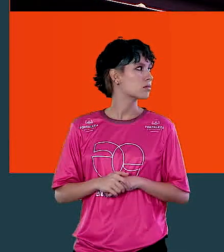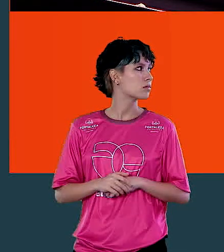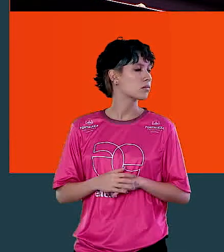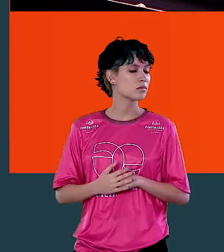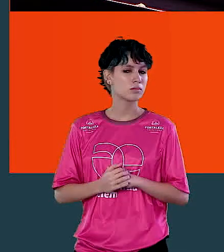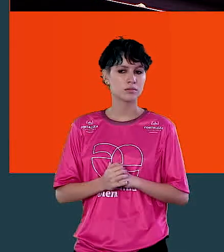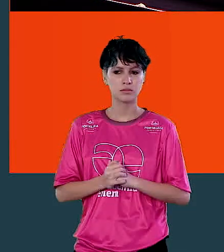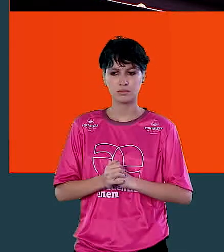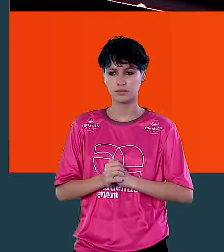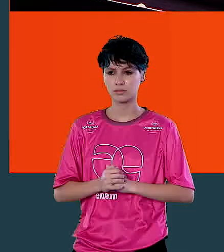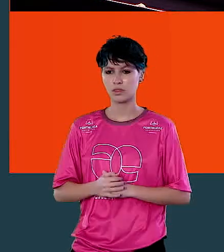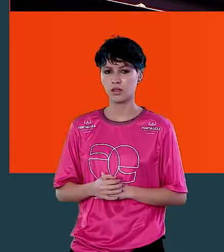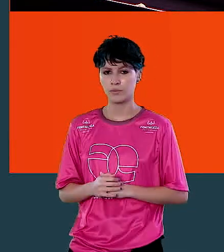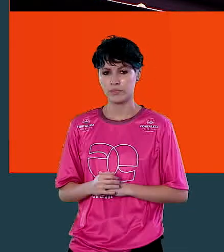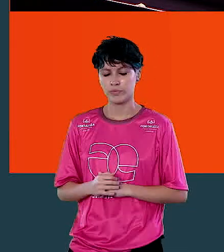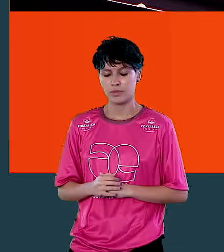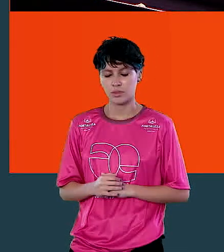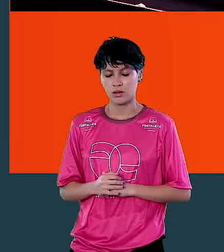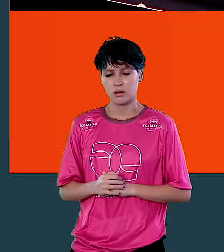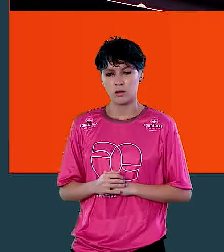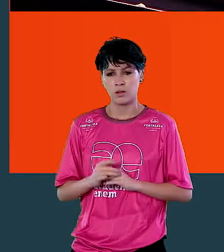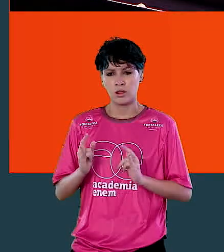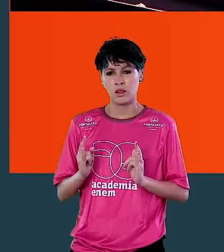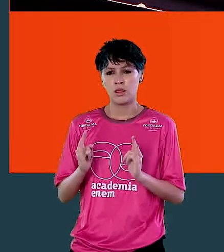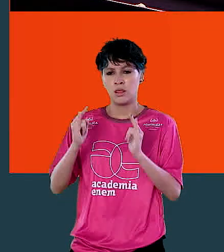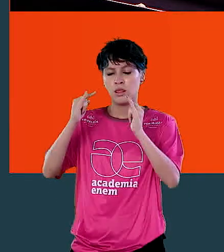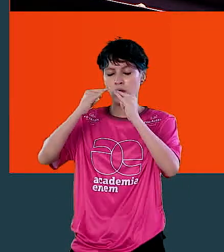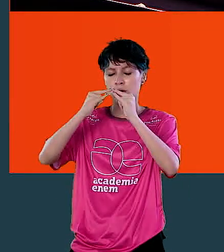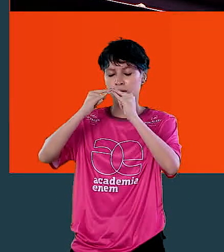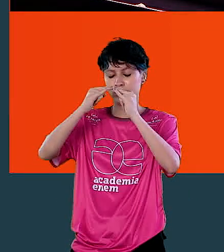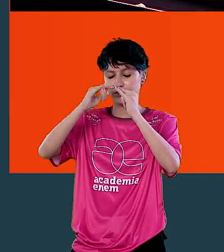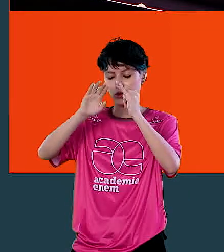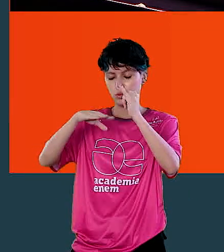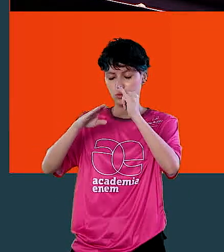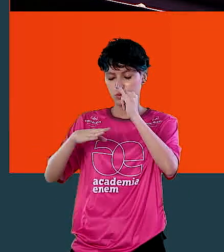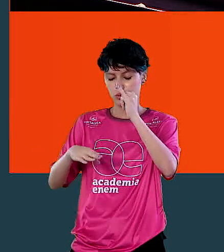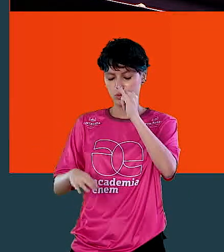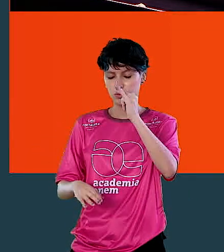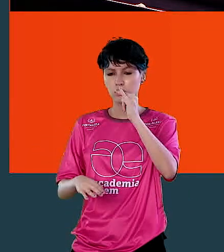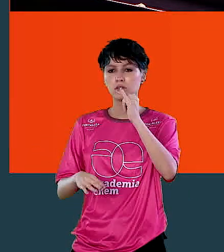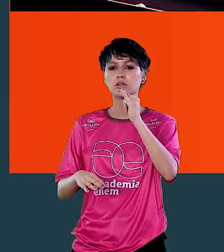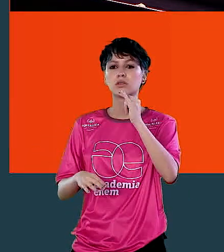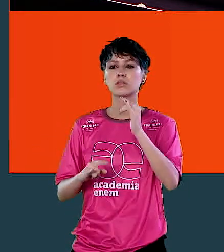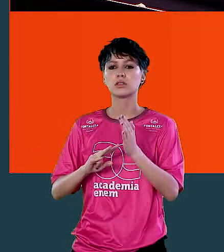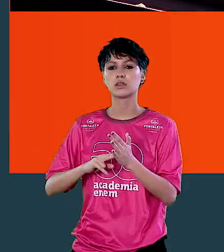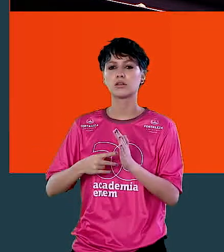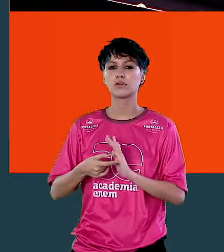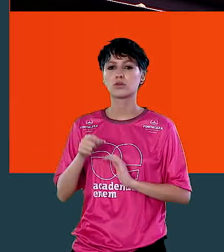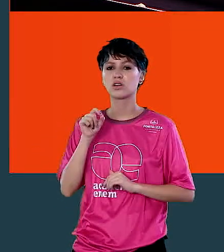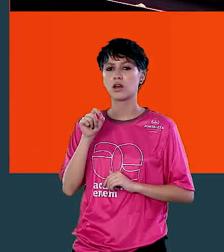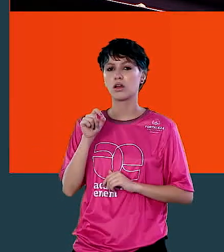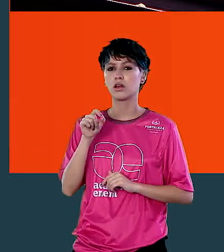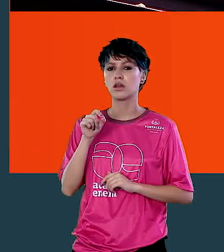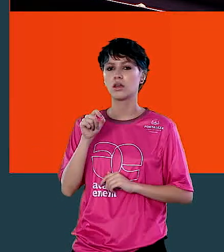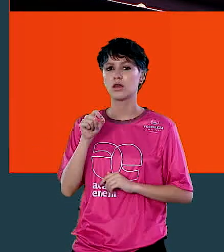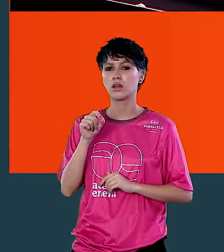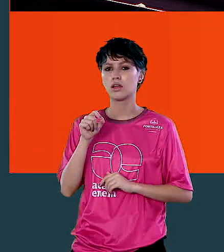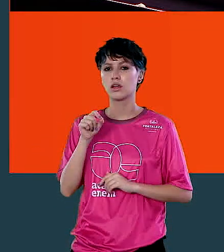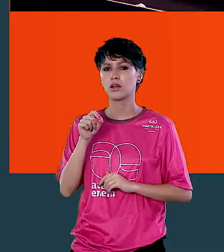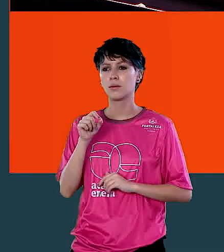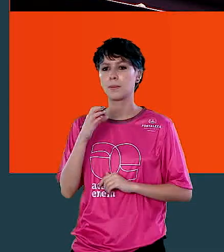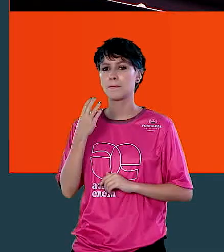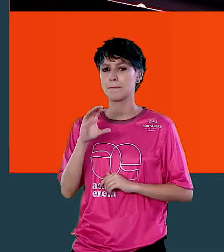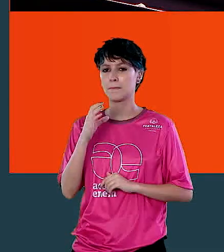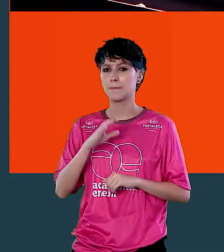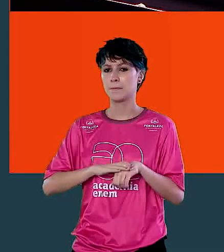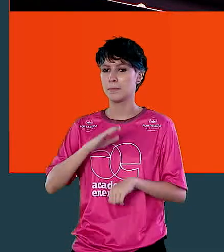Quanto mais a gente vai descendo na torre de fracionamento, maior vai ficando o número de carbonos. Se eu